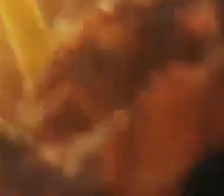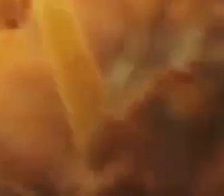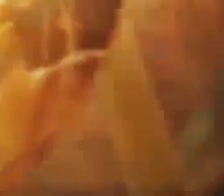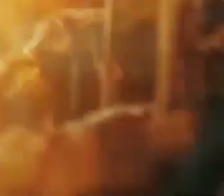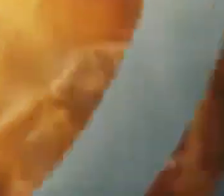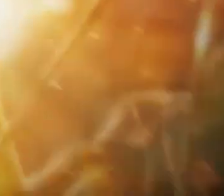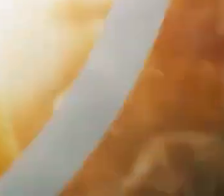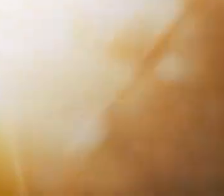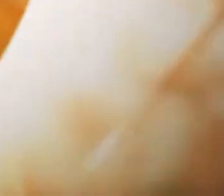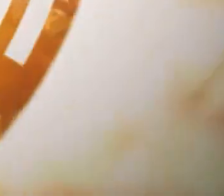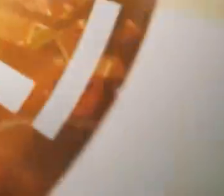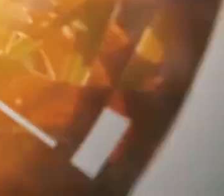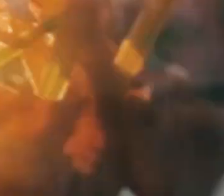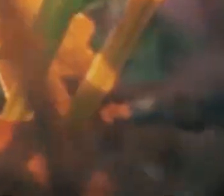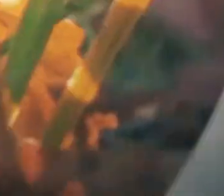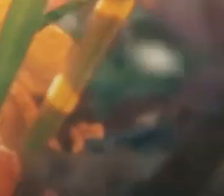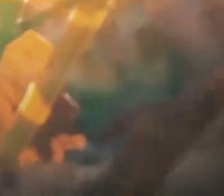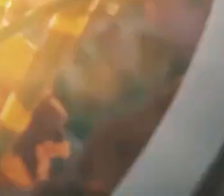Música